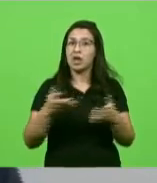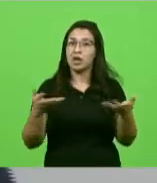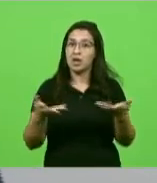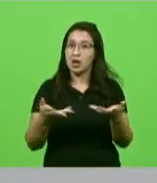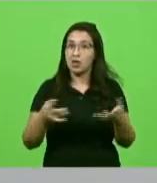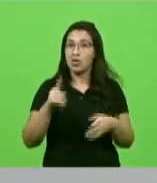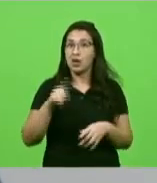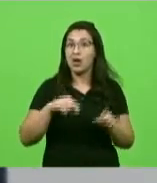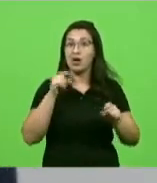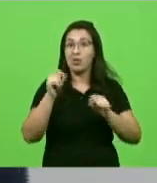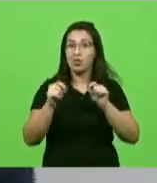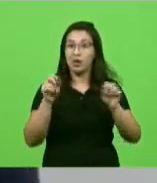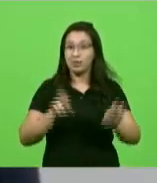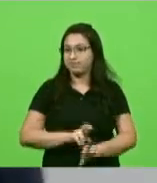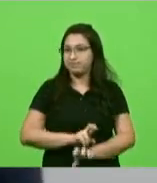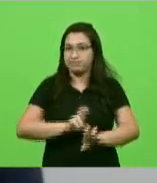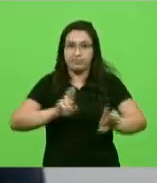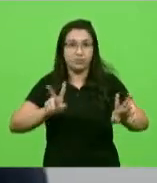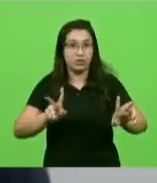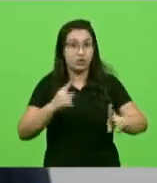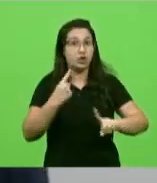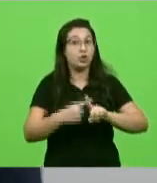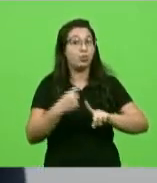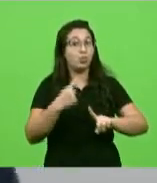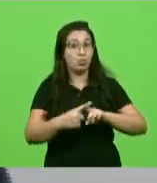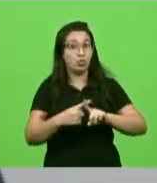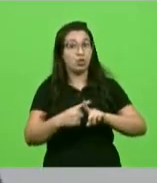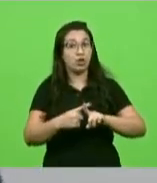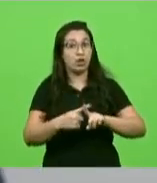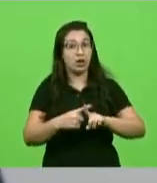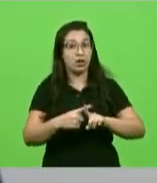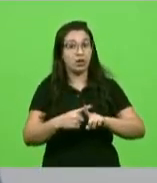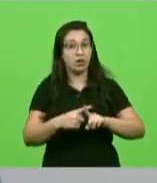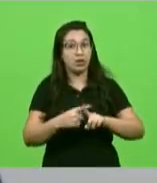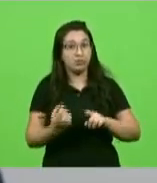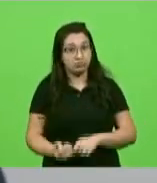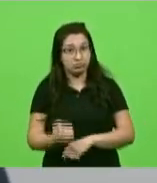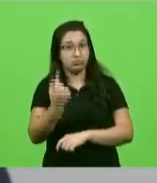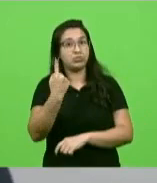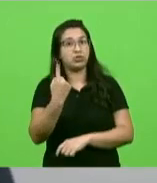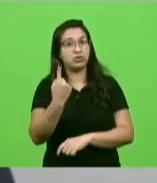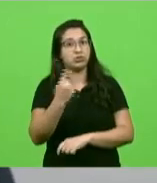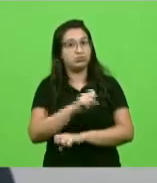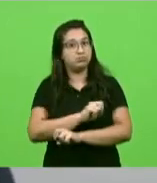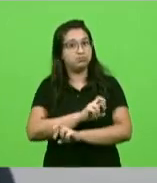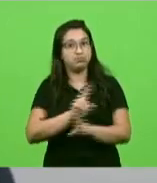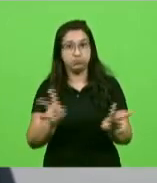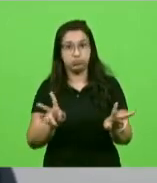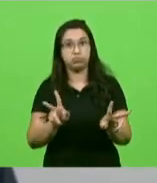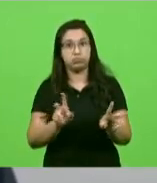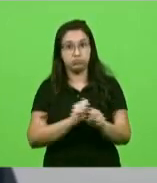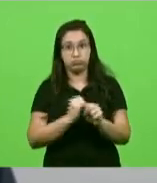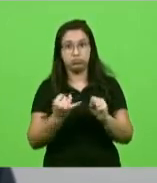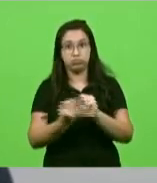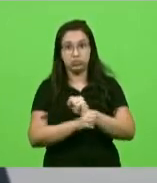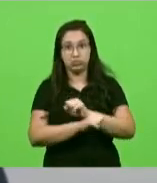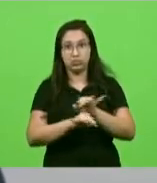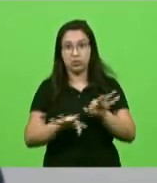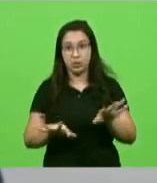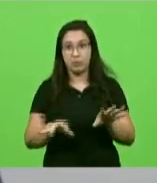a regra, porque estamos numa situação de exceção de fato. Fecho